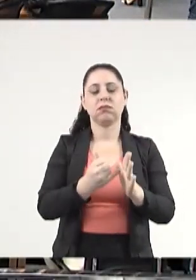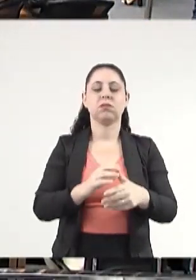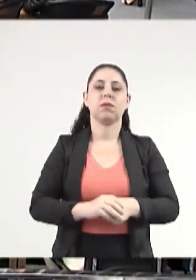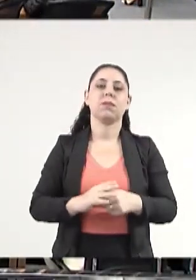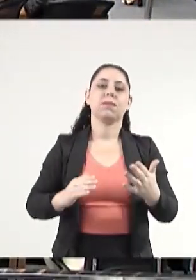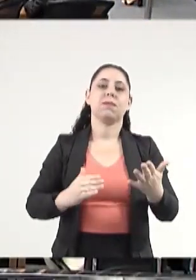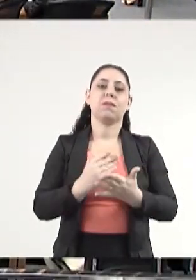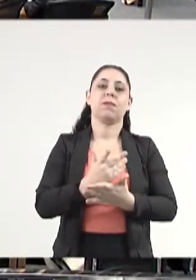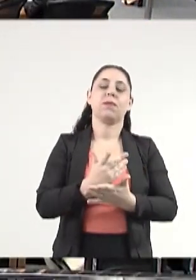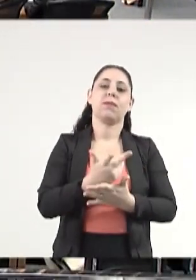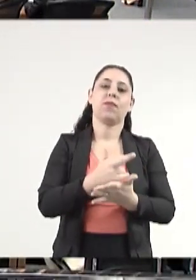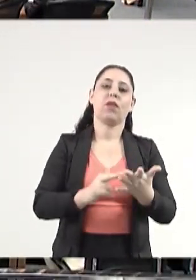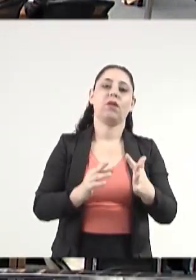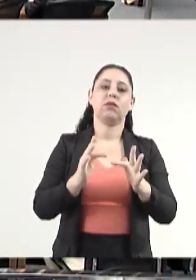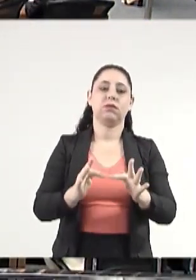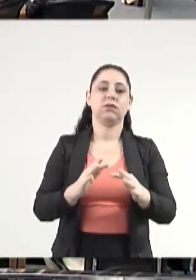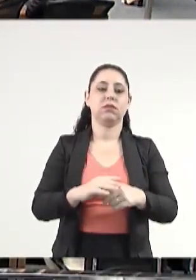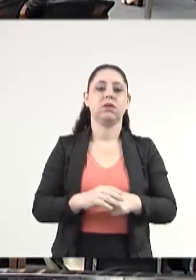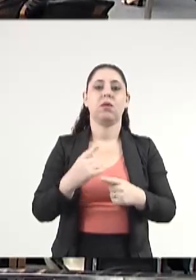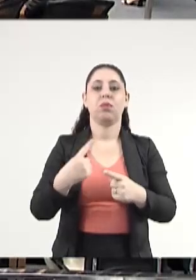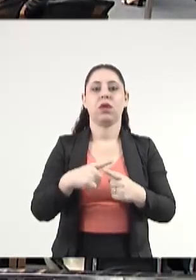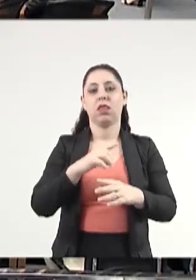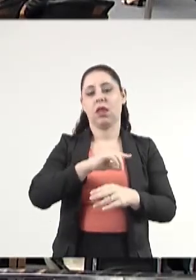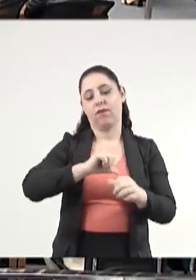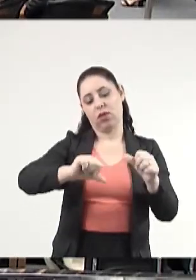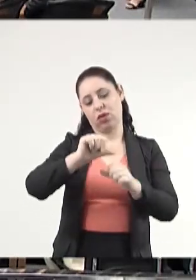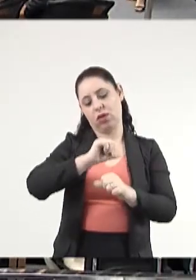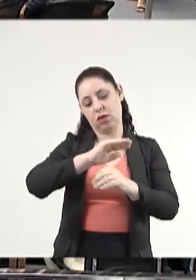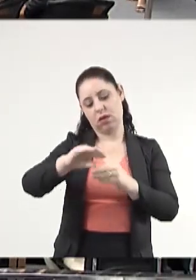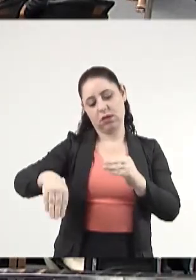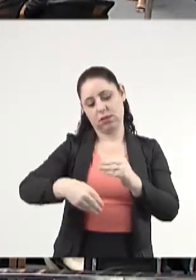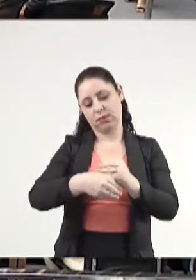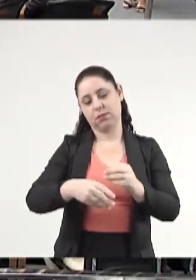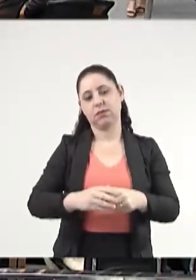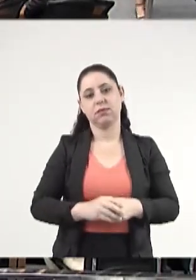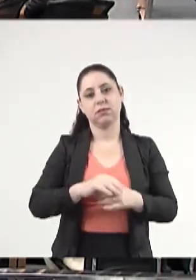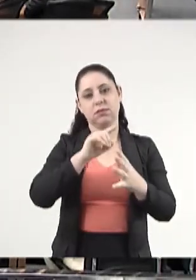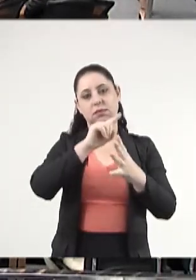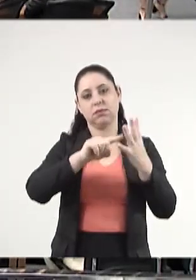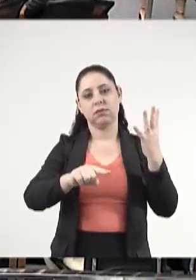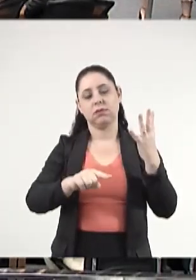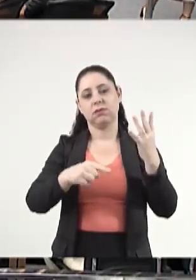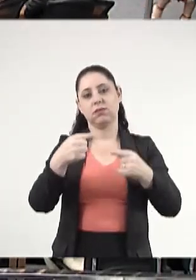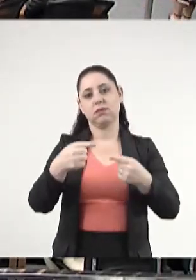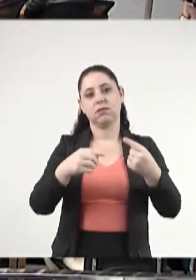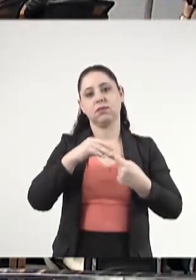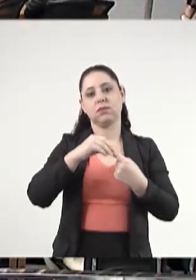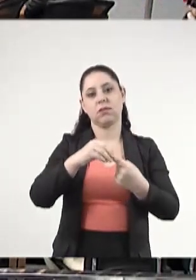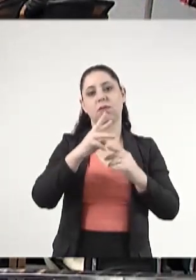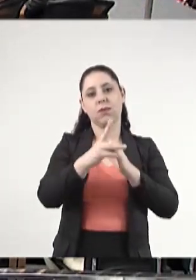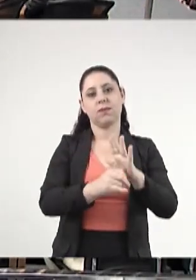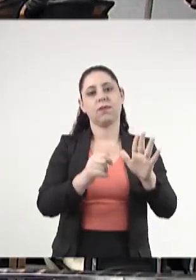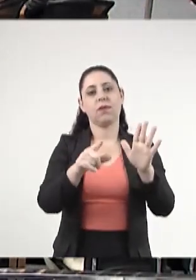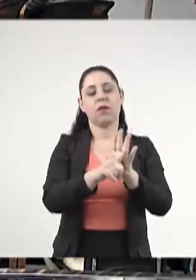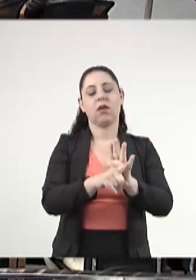o projeto, vai à redação final por ter sofrido emenda. E tem 4. Em discussão única, projeto de lei